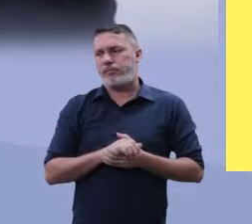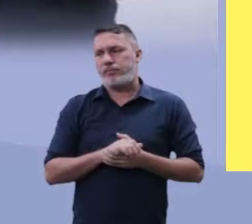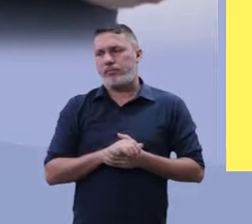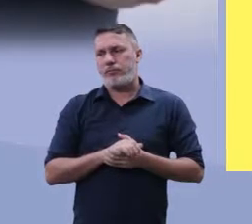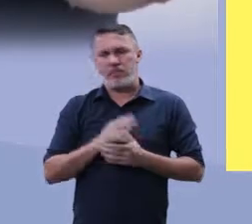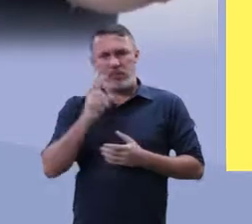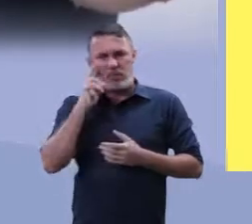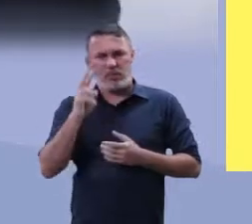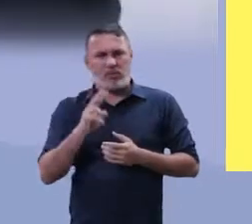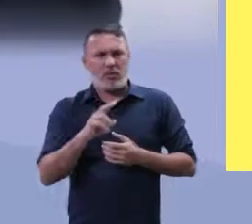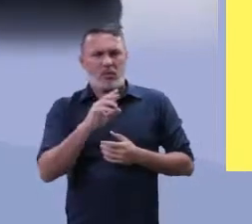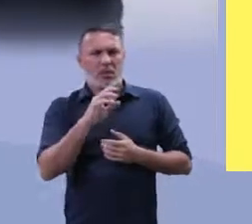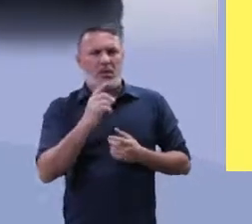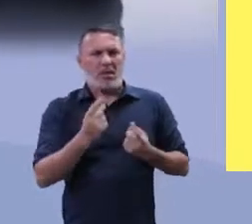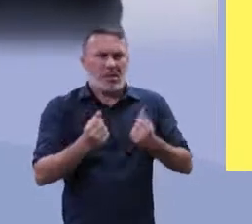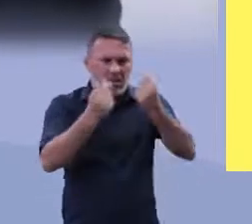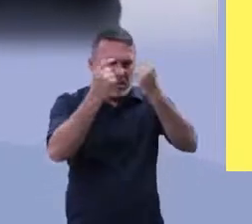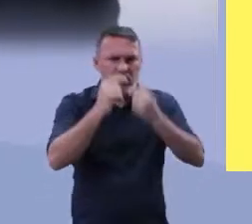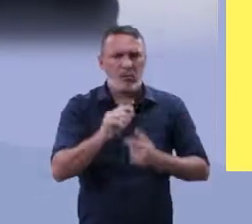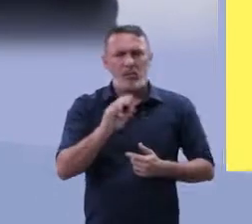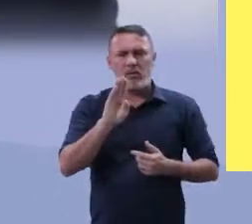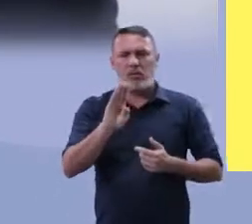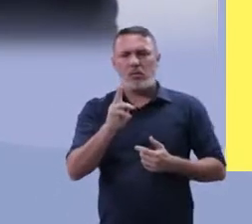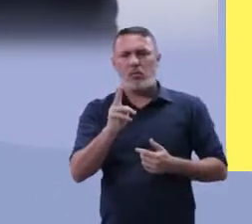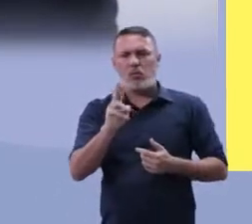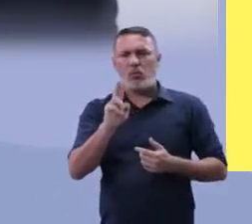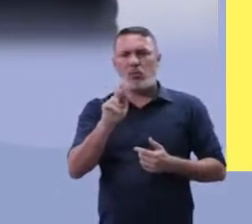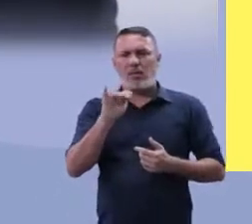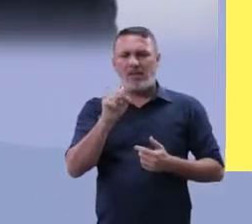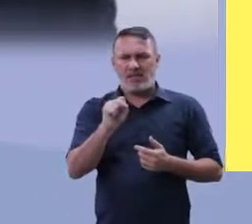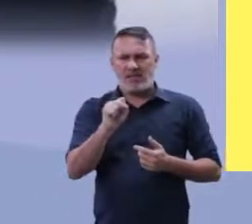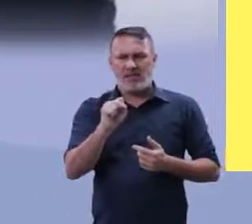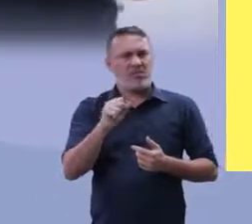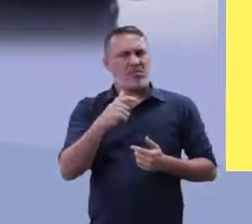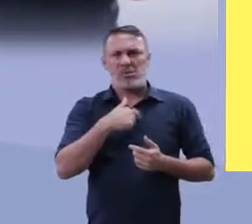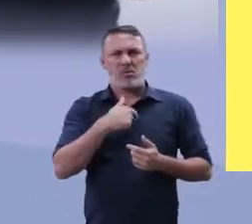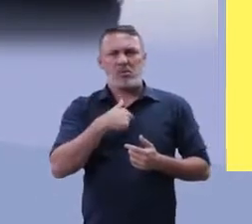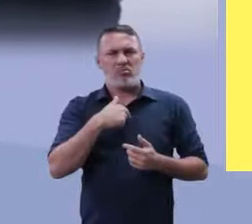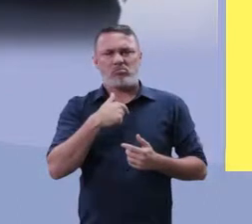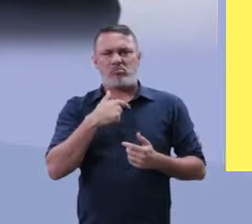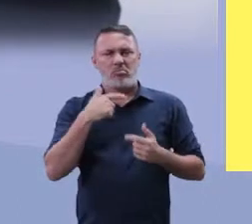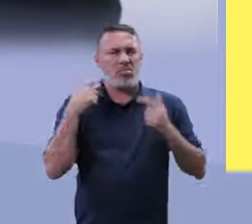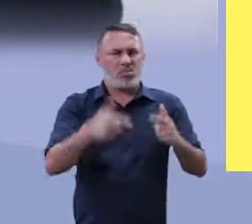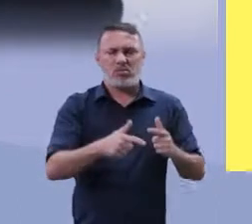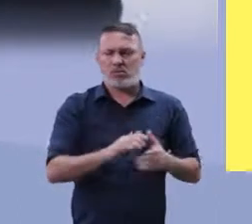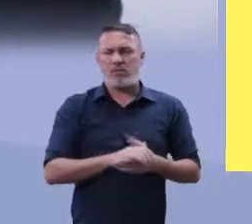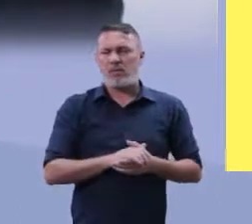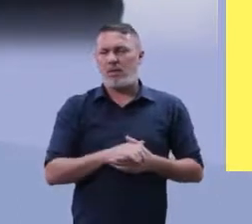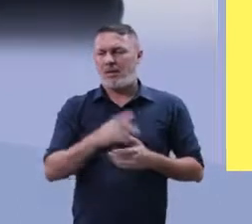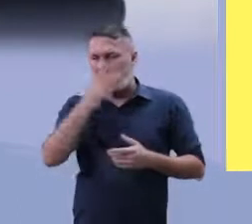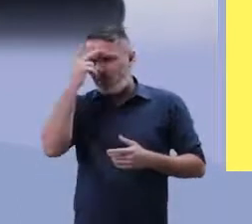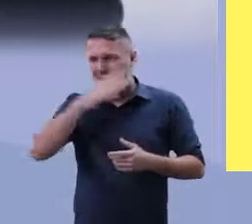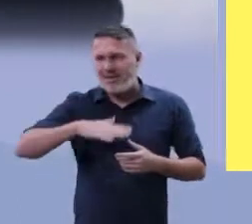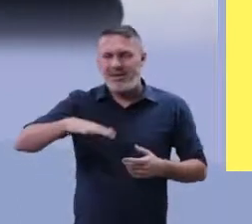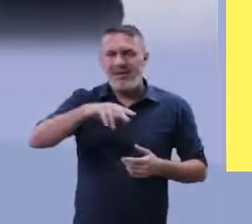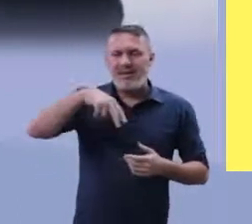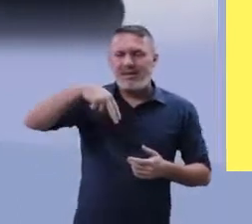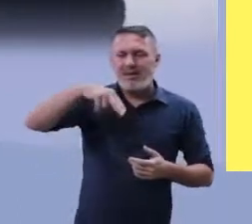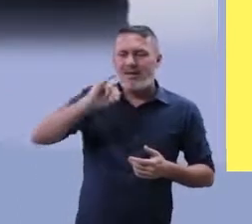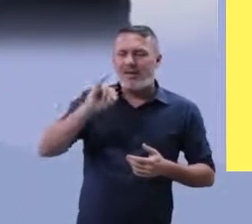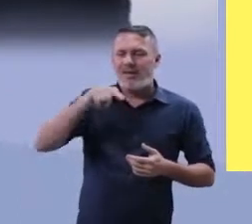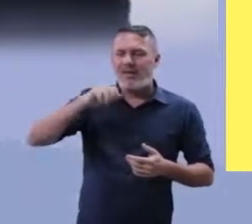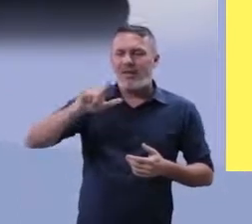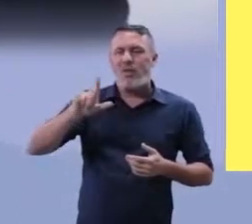burguês níquel, grana. O burguês, ou seja, aquele que só pensa nos seus,